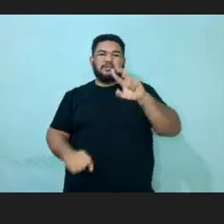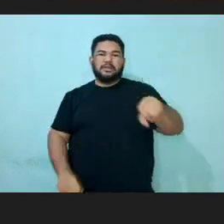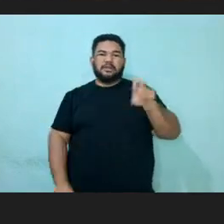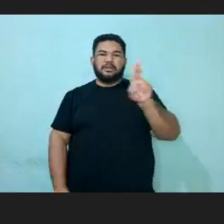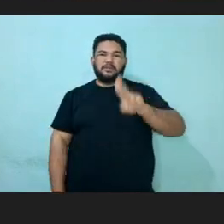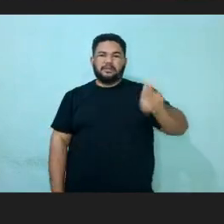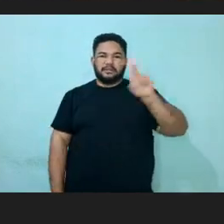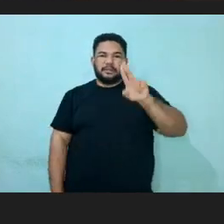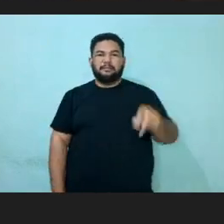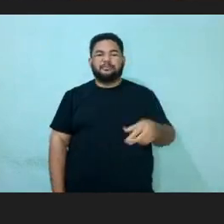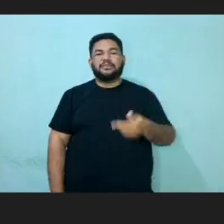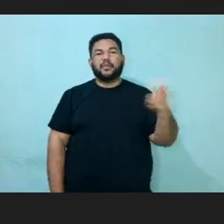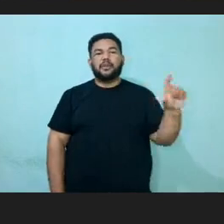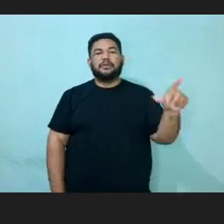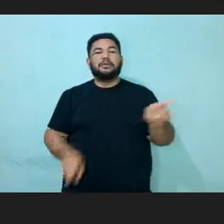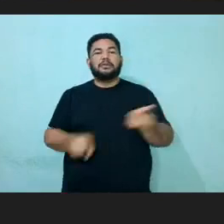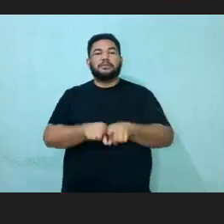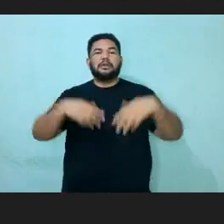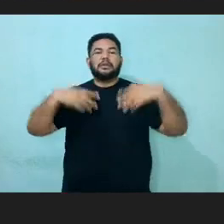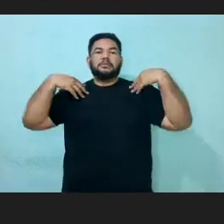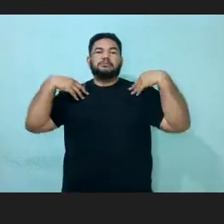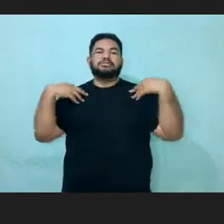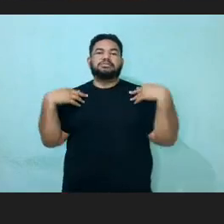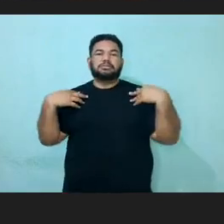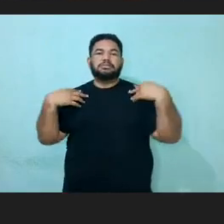Relaxamento muscular. Precisamos relaxar também, né?